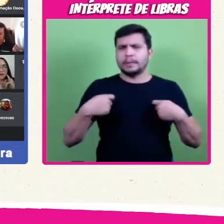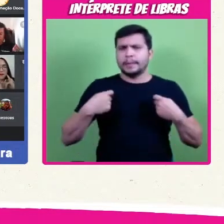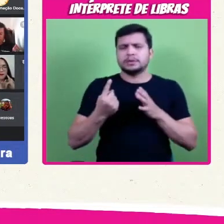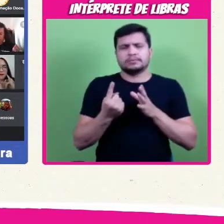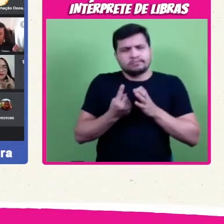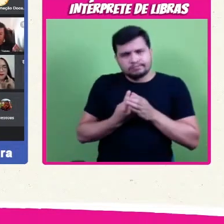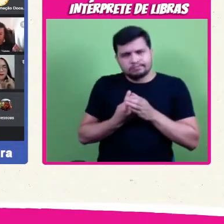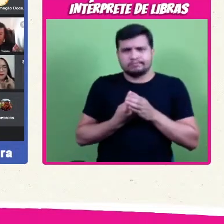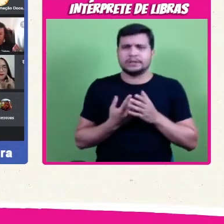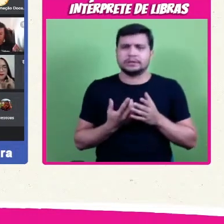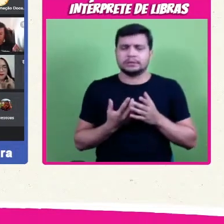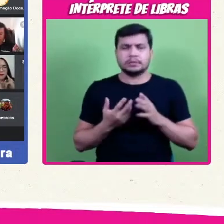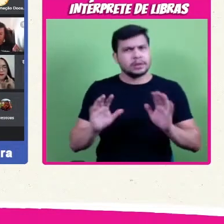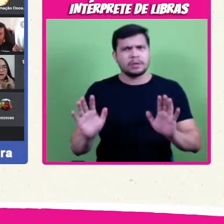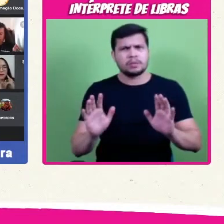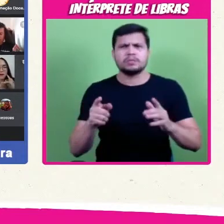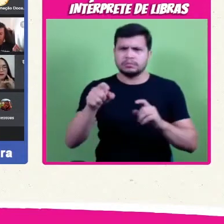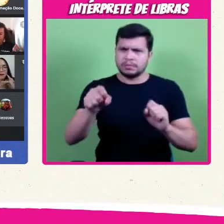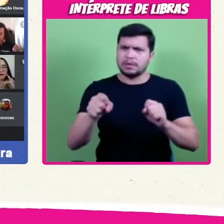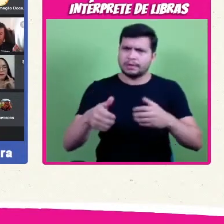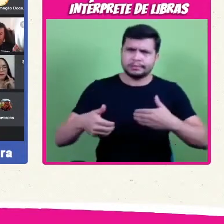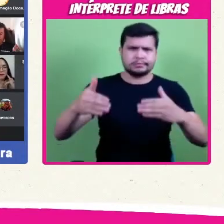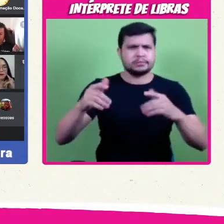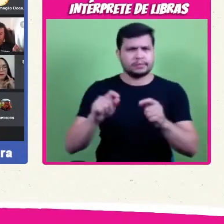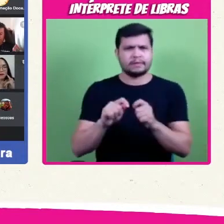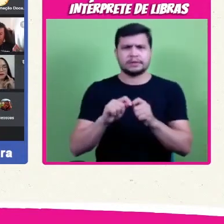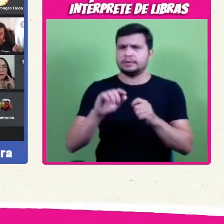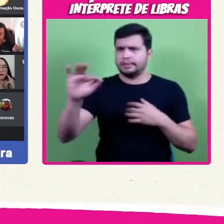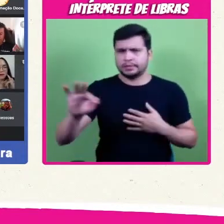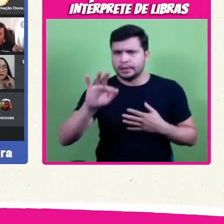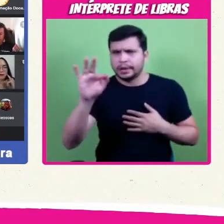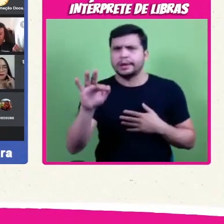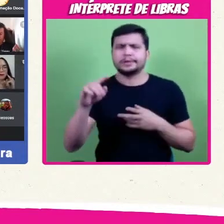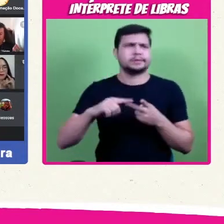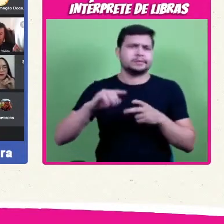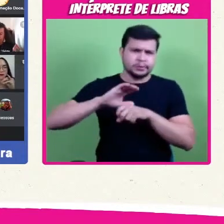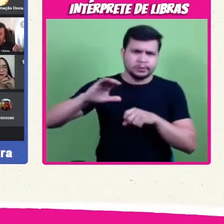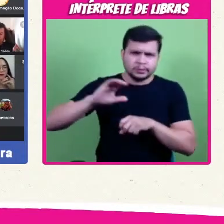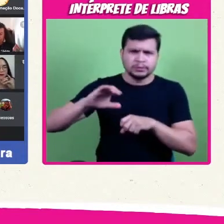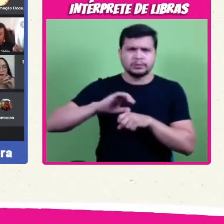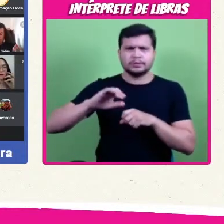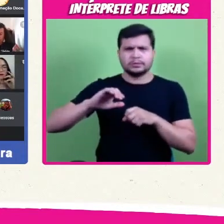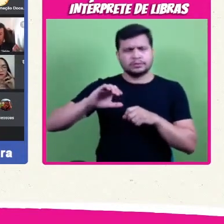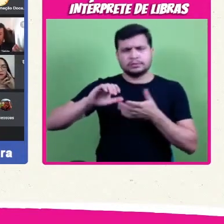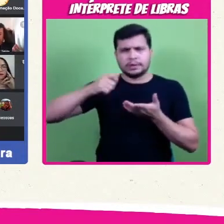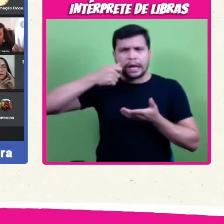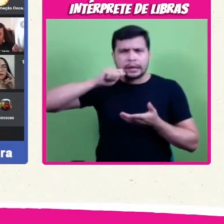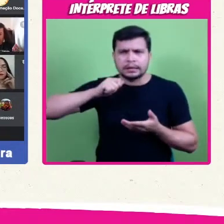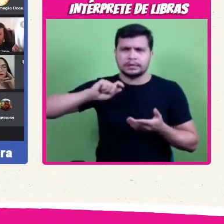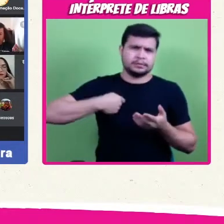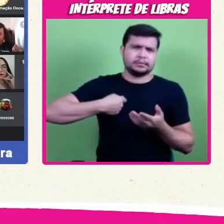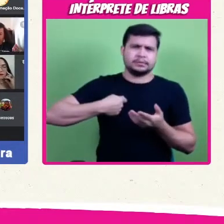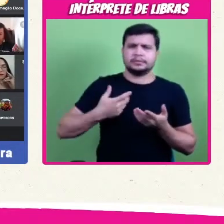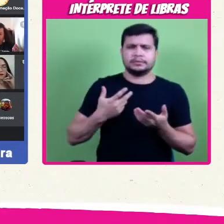recluso. Não, você pode fazer uma faculdade, você pode fazer um curso, você pode ser ator, atriz, você pode dirigir